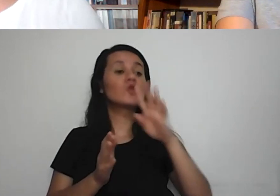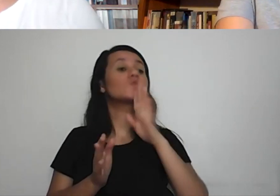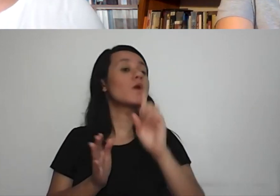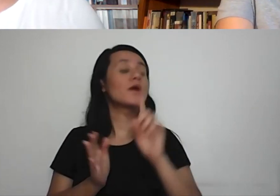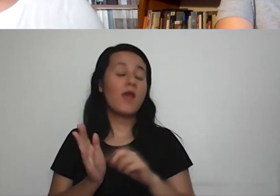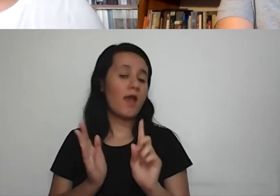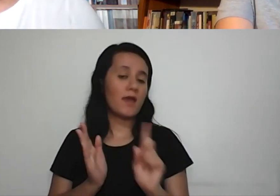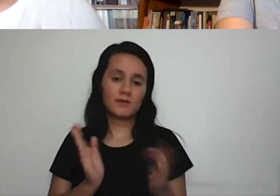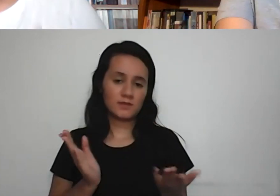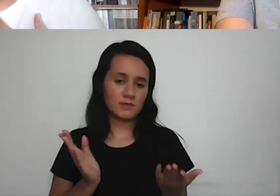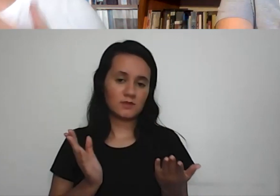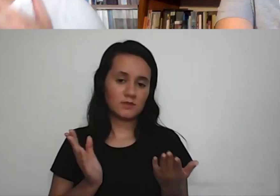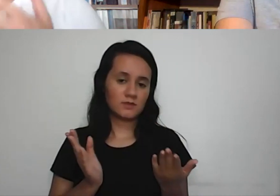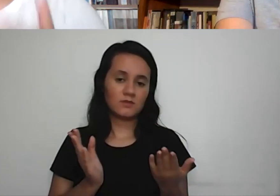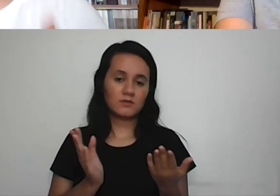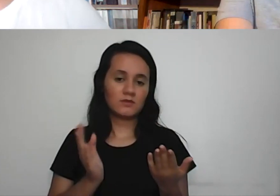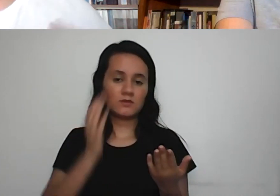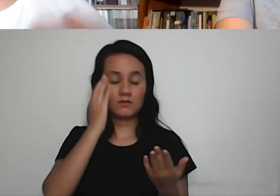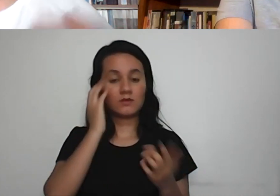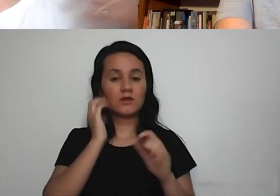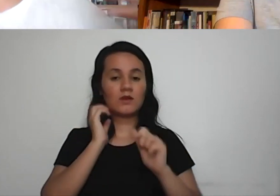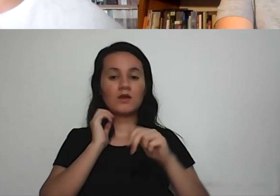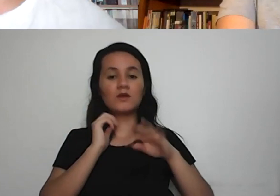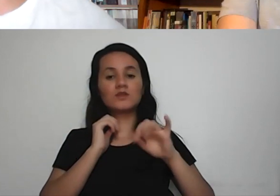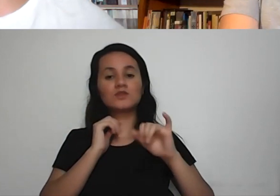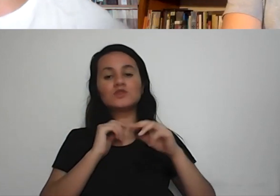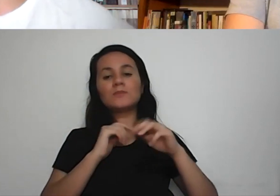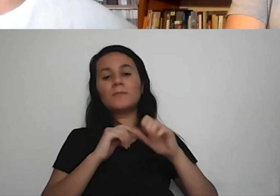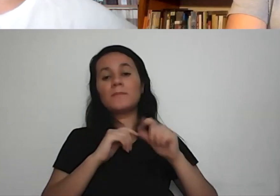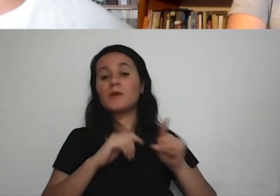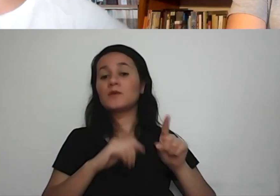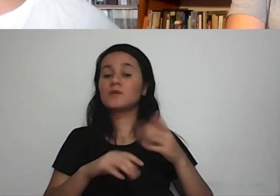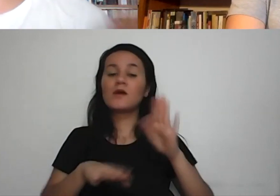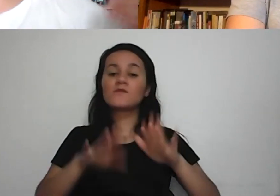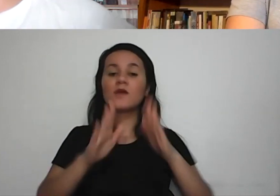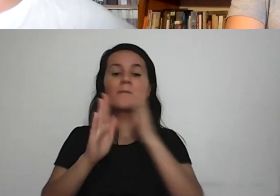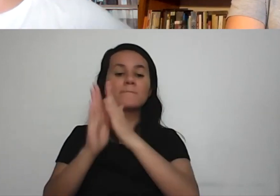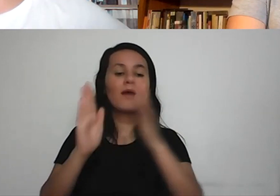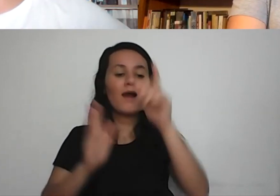livros, né? O trabalho com os bibliotecários, né? Você chegar até os